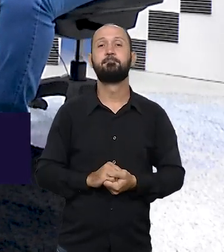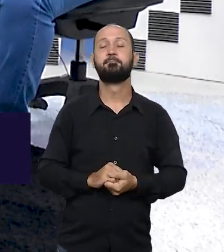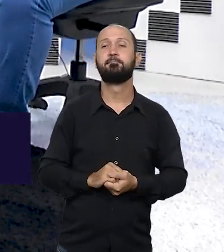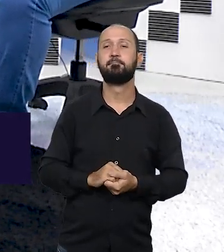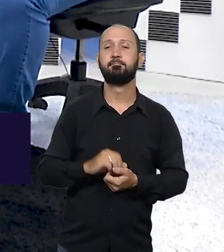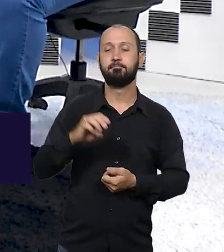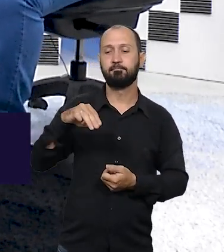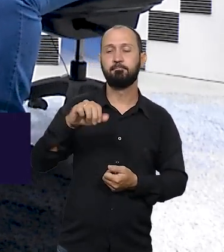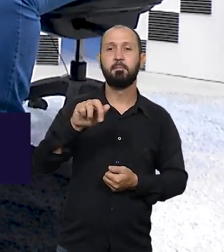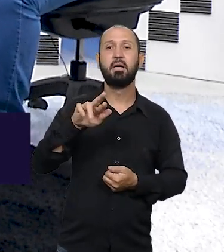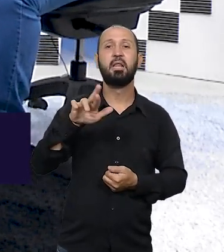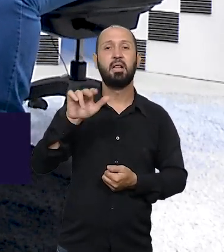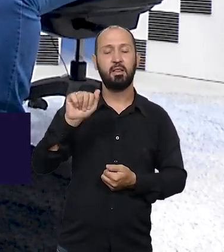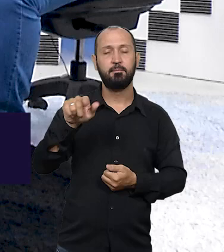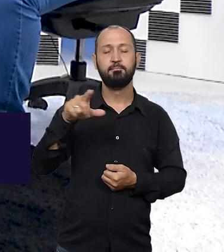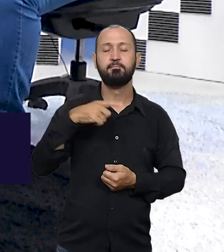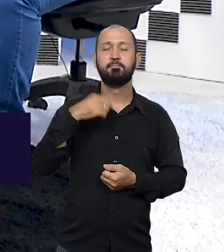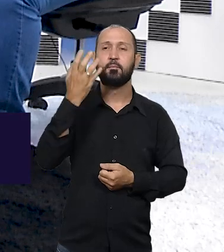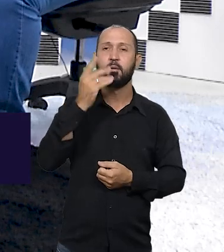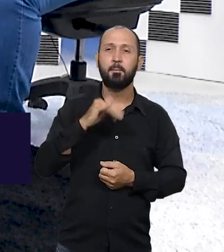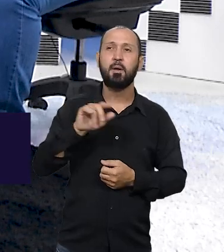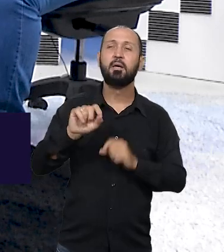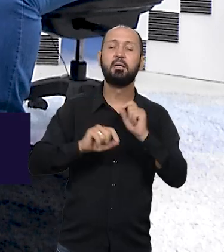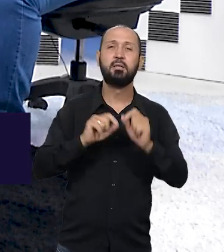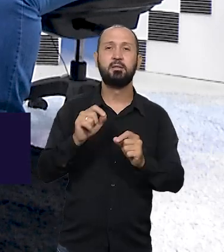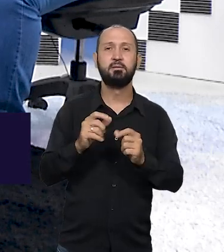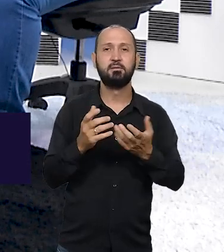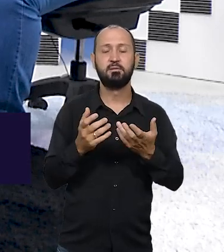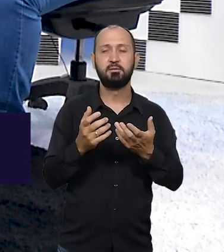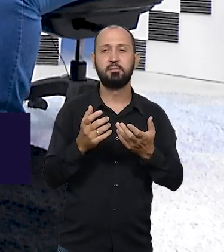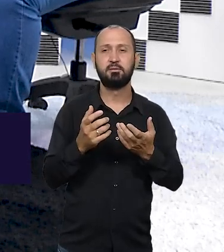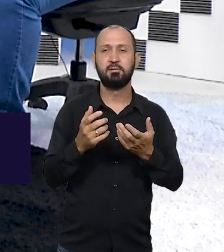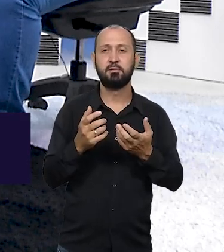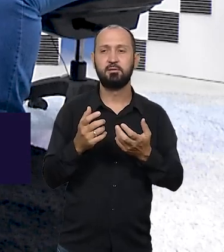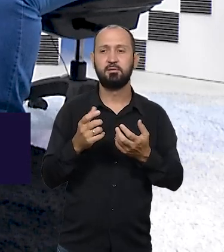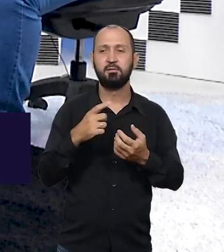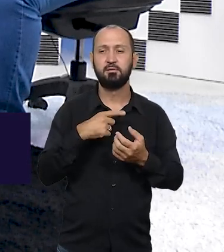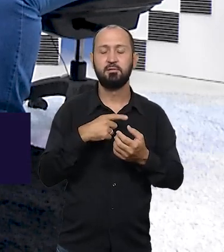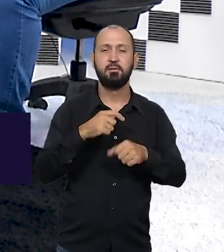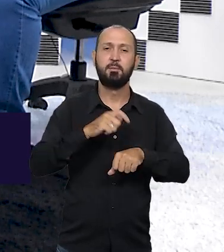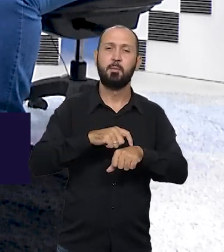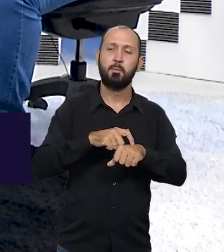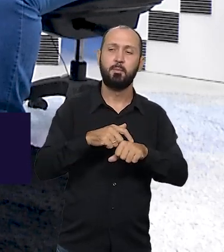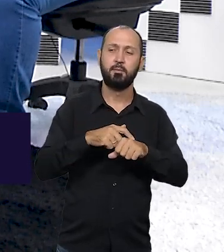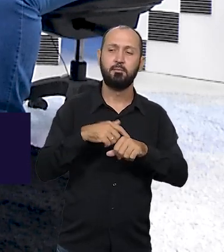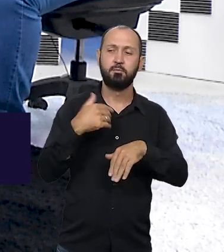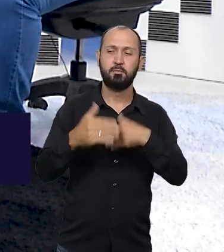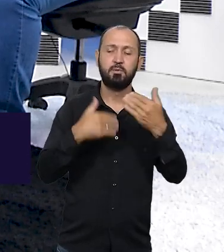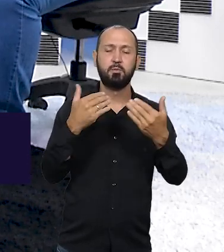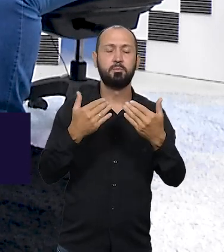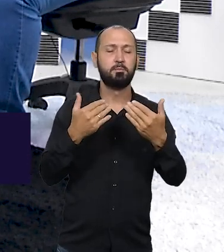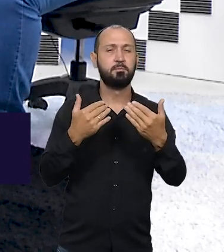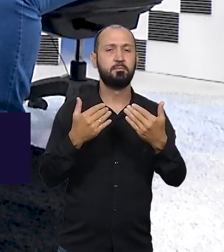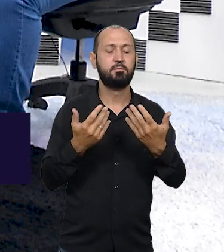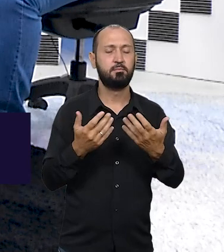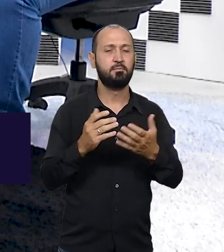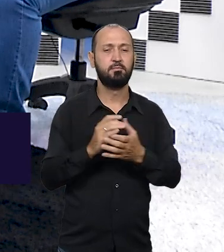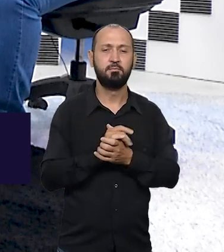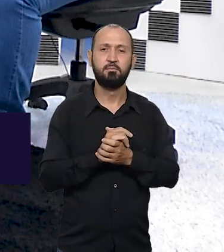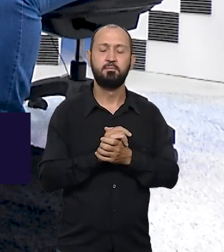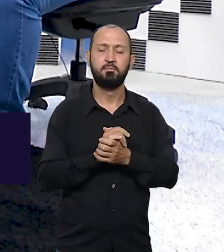com autismo, ela, na fase adulta, ela consegue,